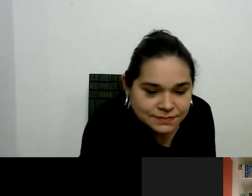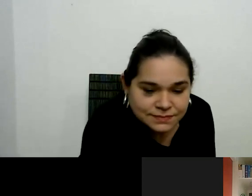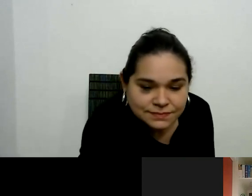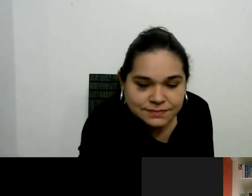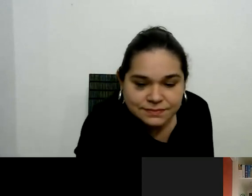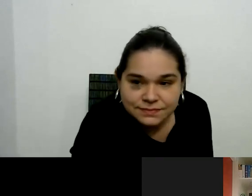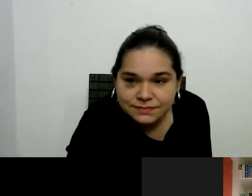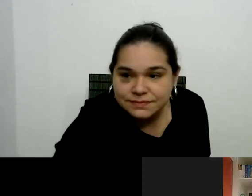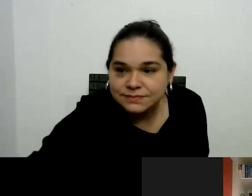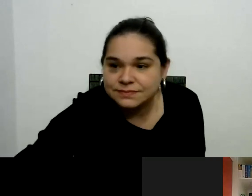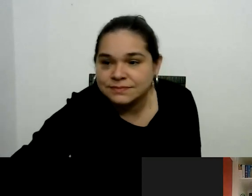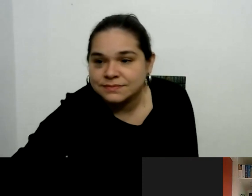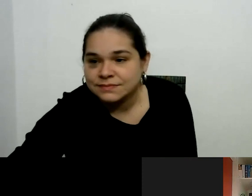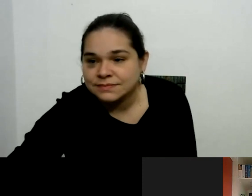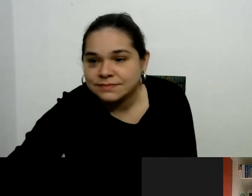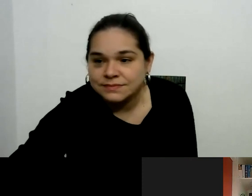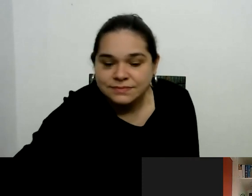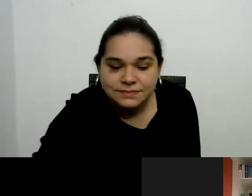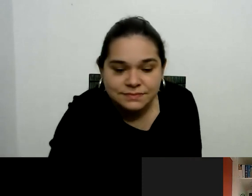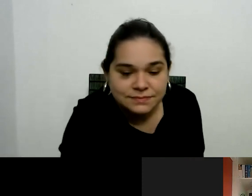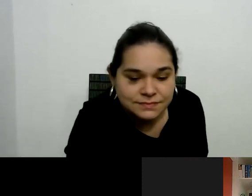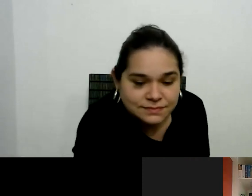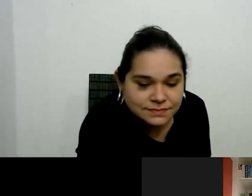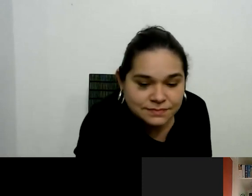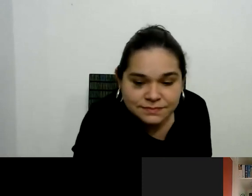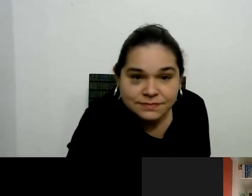Ele começou ali, mas aí saiu da tela novamente, Cláudia.